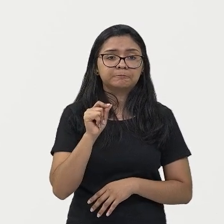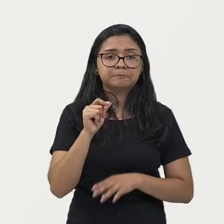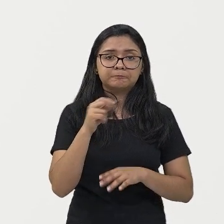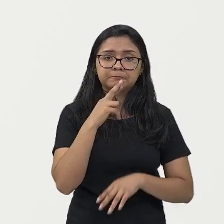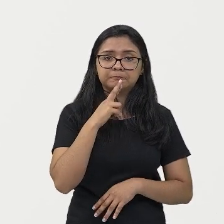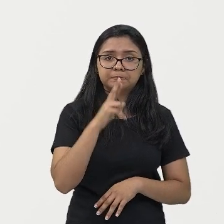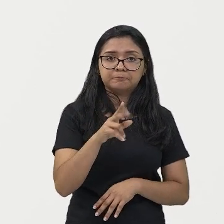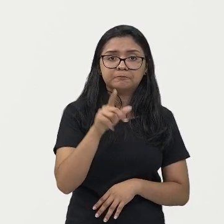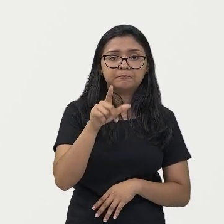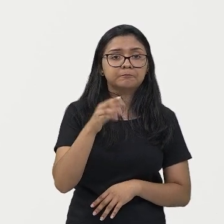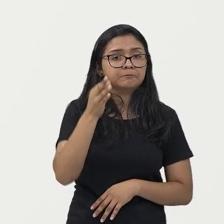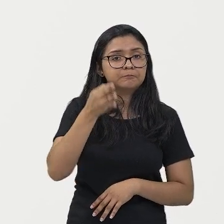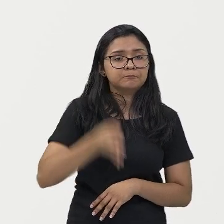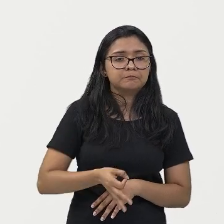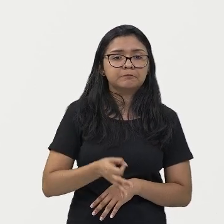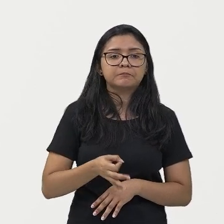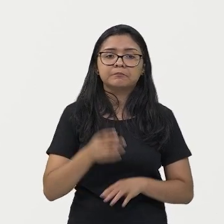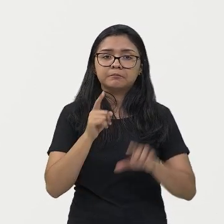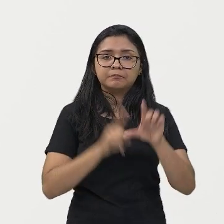ramificada,